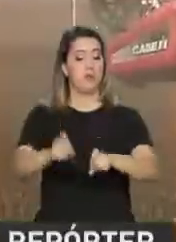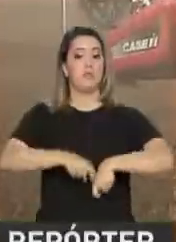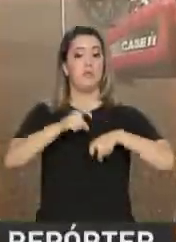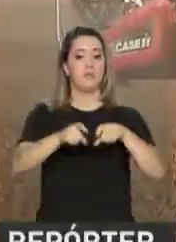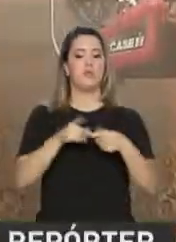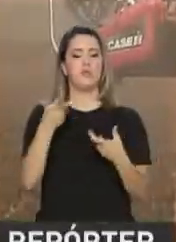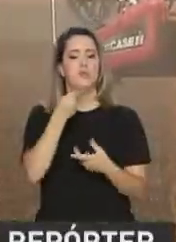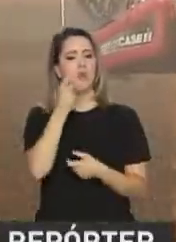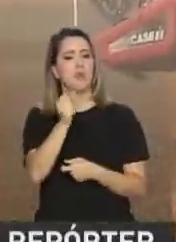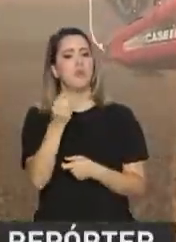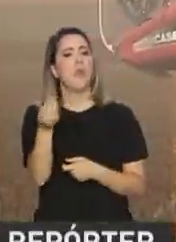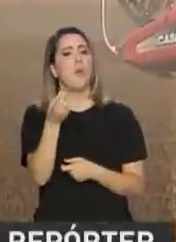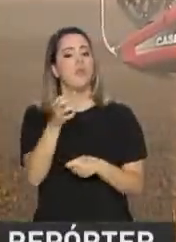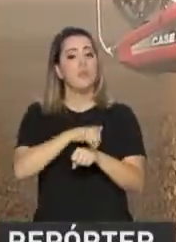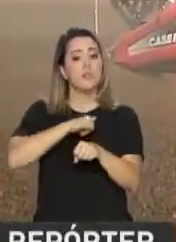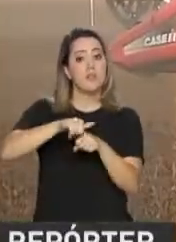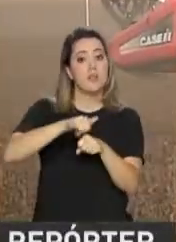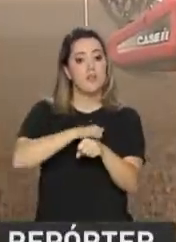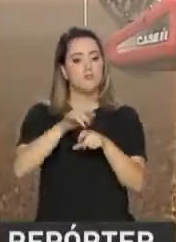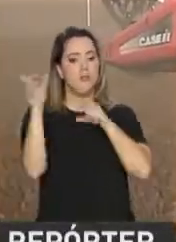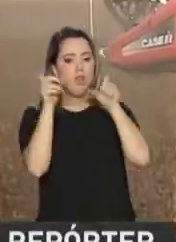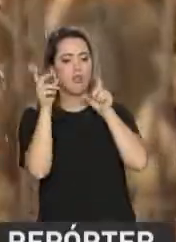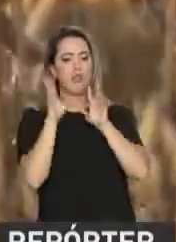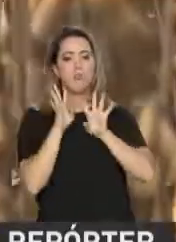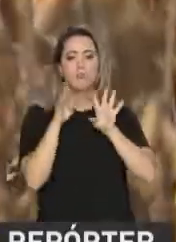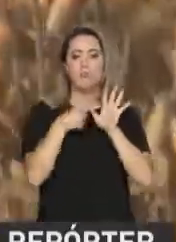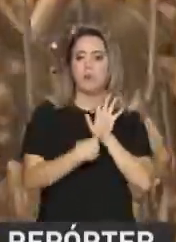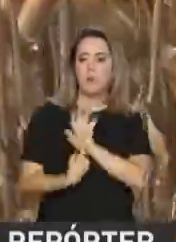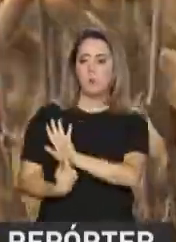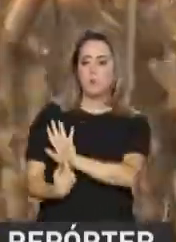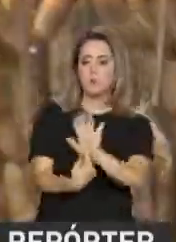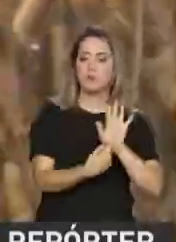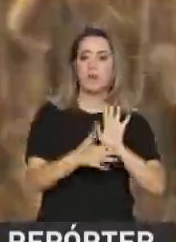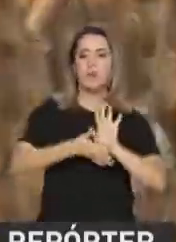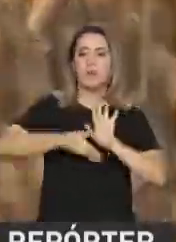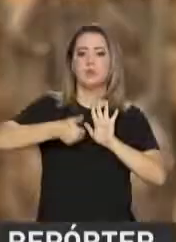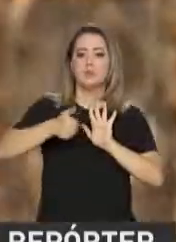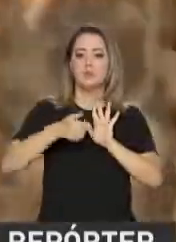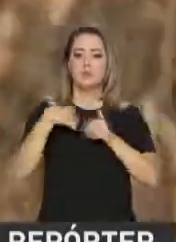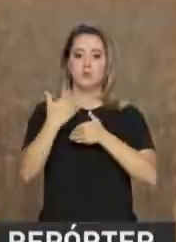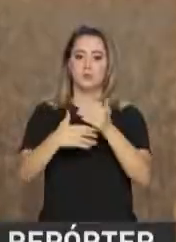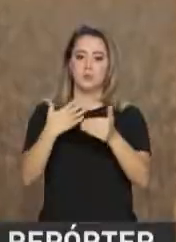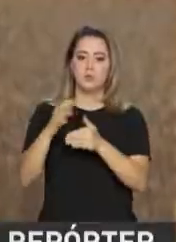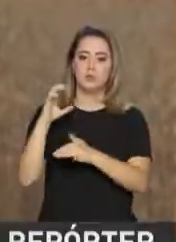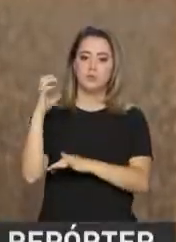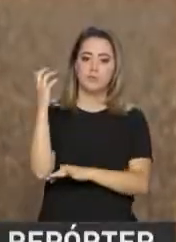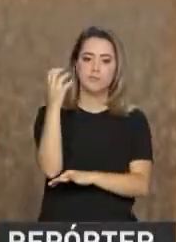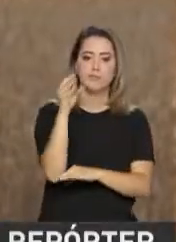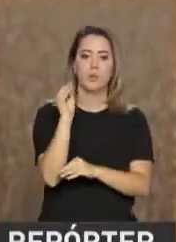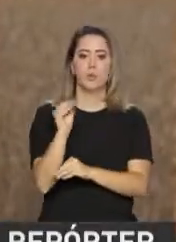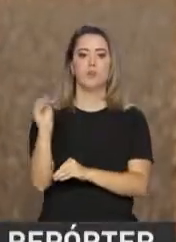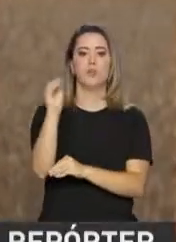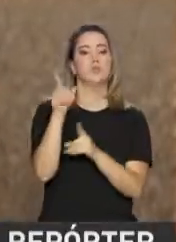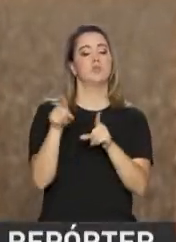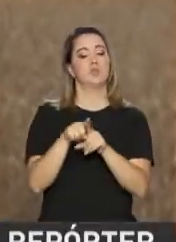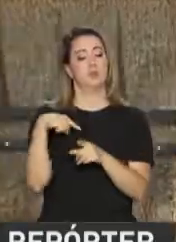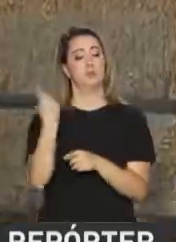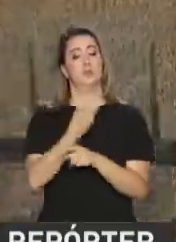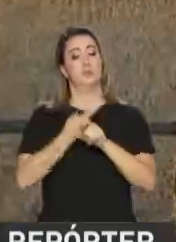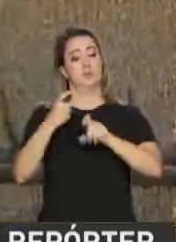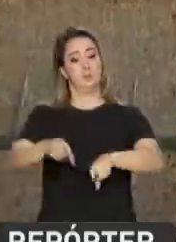atrair novos compradores internacionais ao mostrar a qualidade ea sustentabilidade da produção agropecuária do brasil